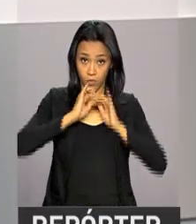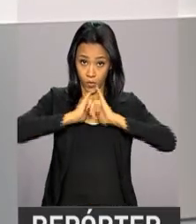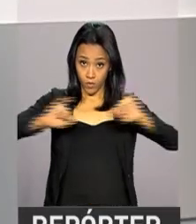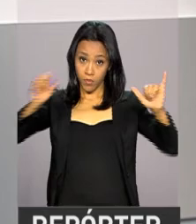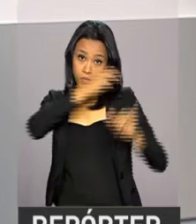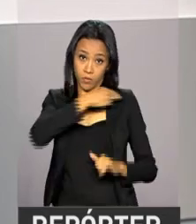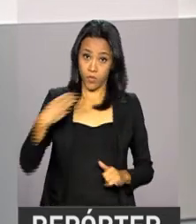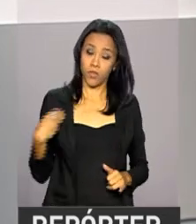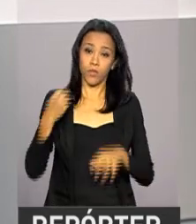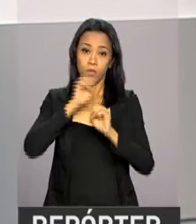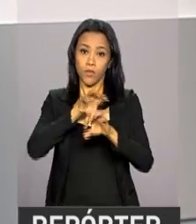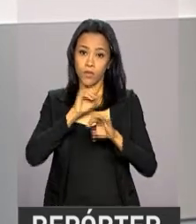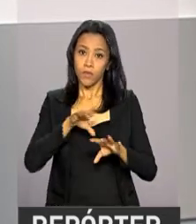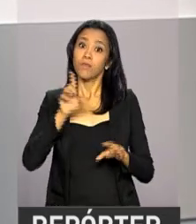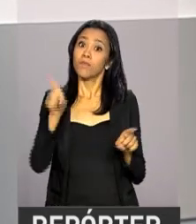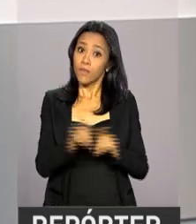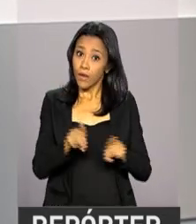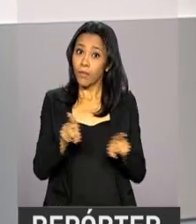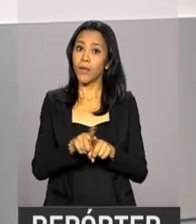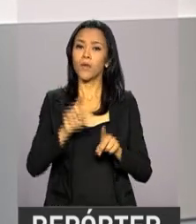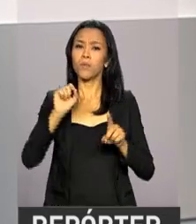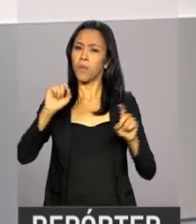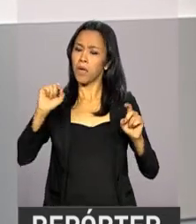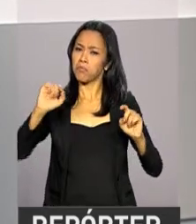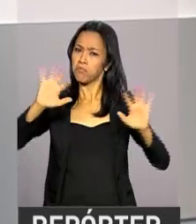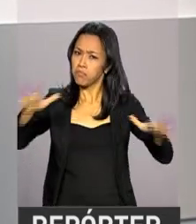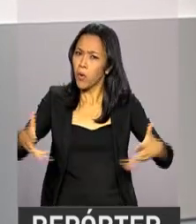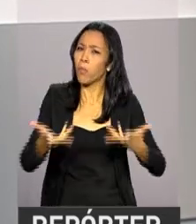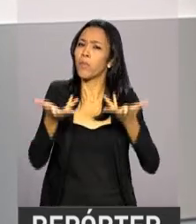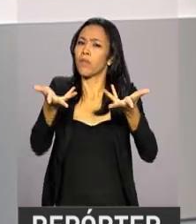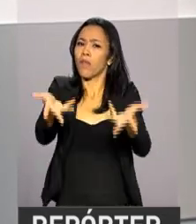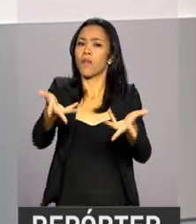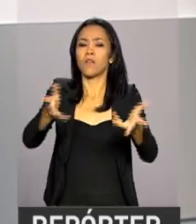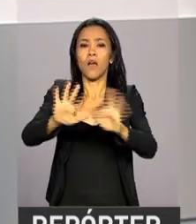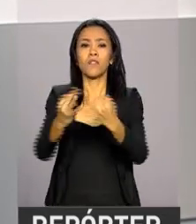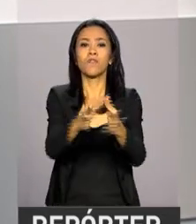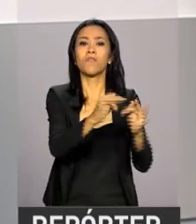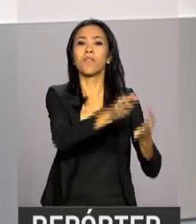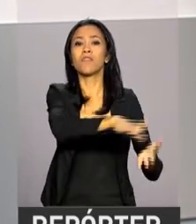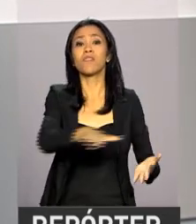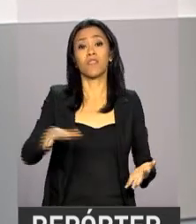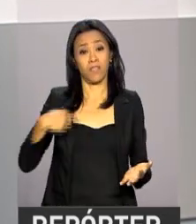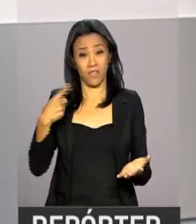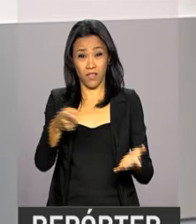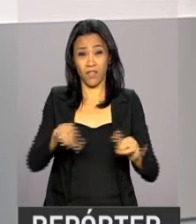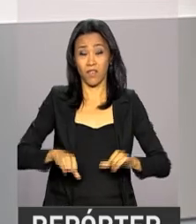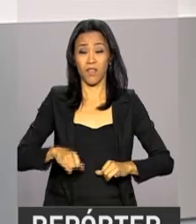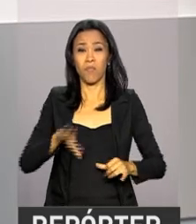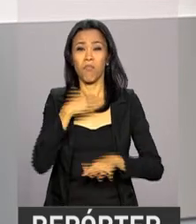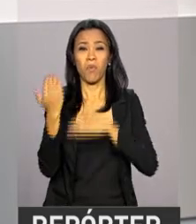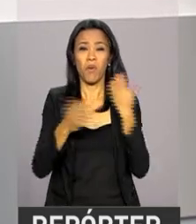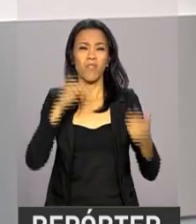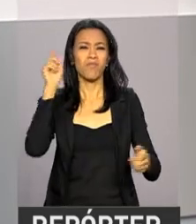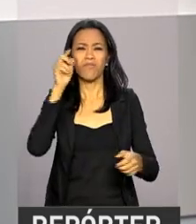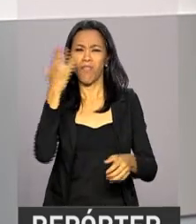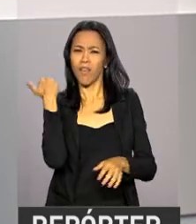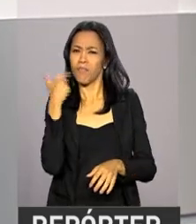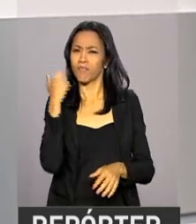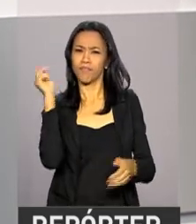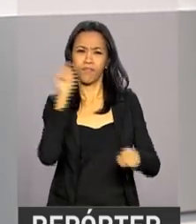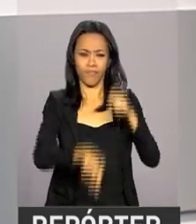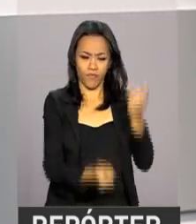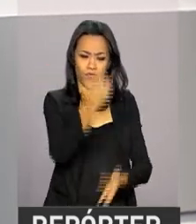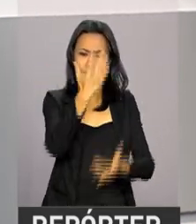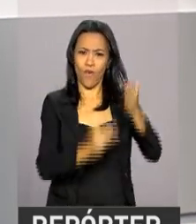da educação foi marcado também por uma homenagem aos familiares das crianças atingidas no incêndio da creche gente inocente